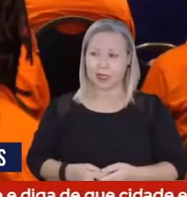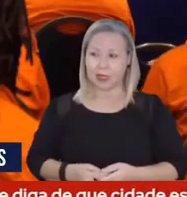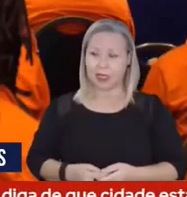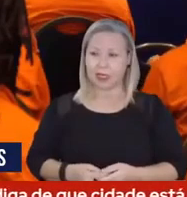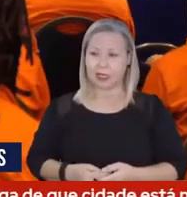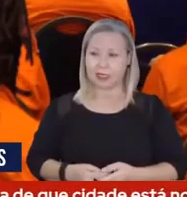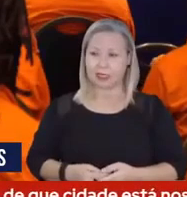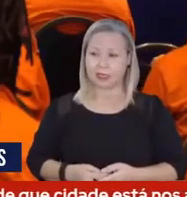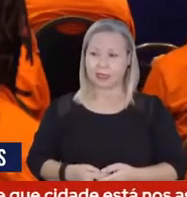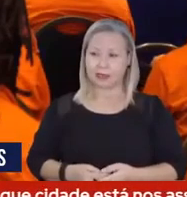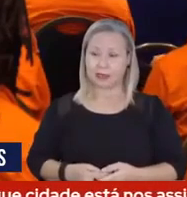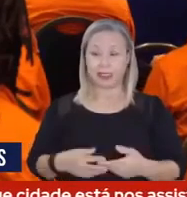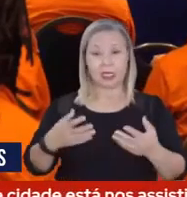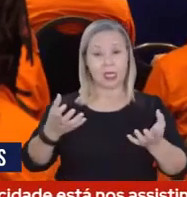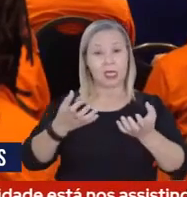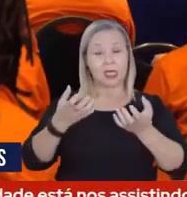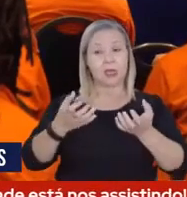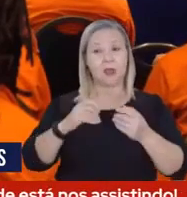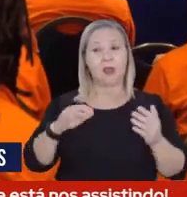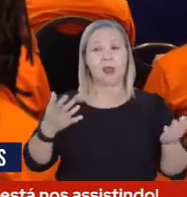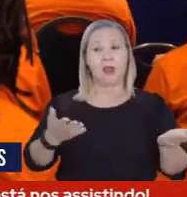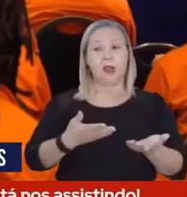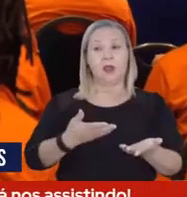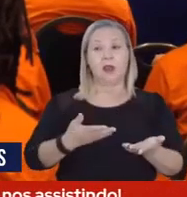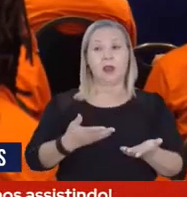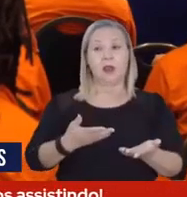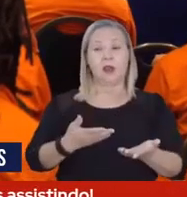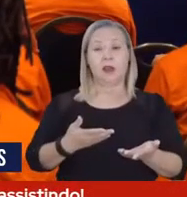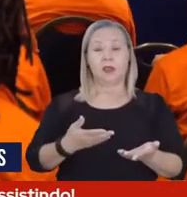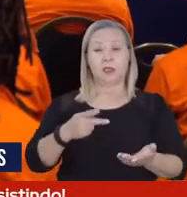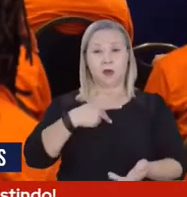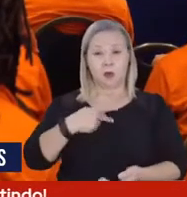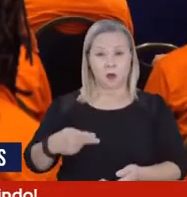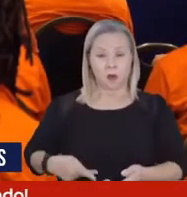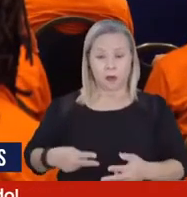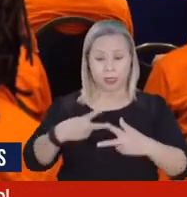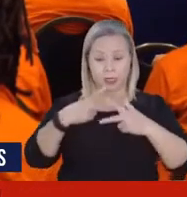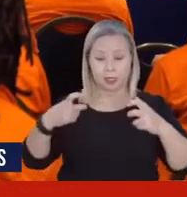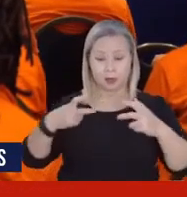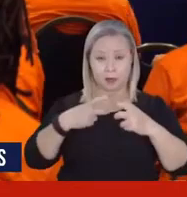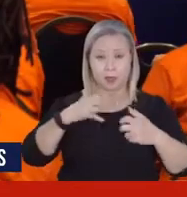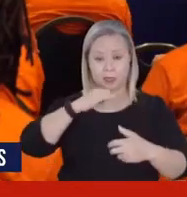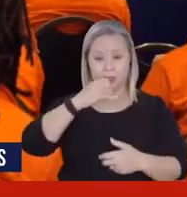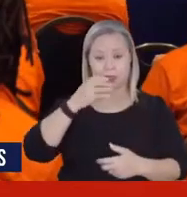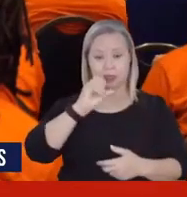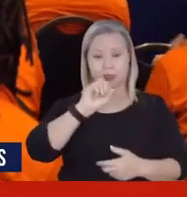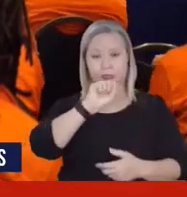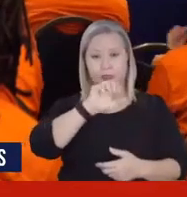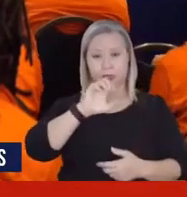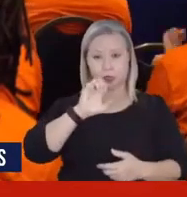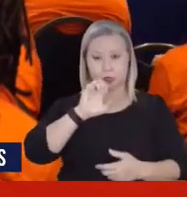passar agora para o nosso ex-presidente da Petrobras, José Sérgio Gabriele.